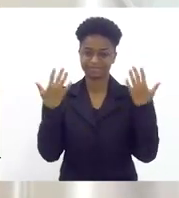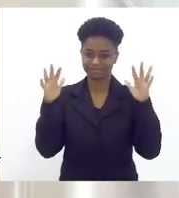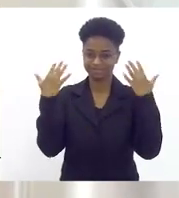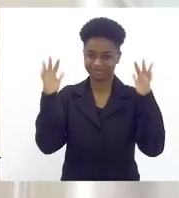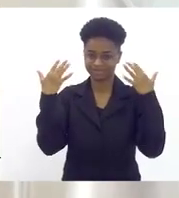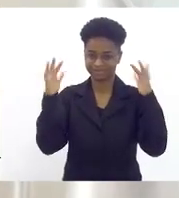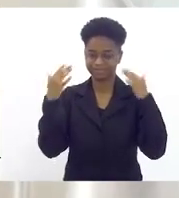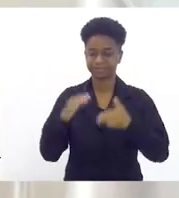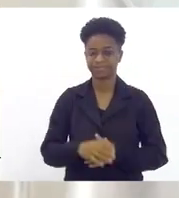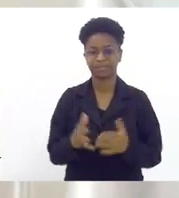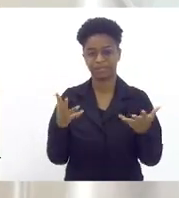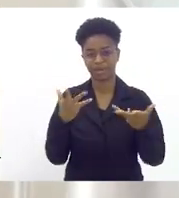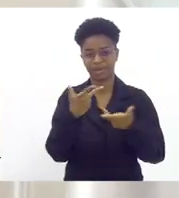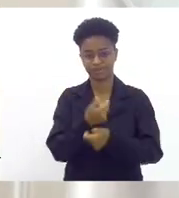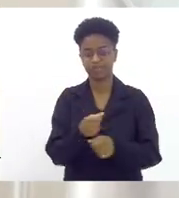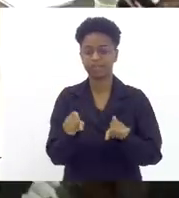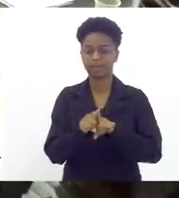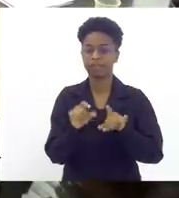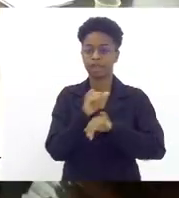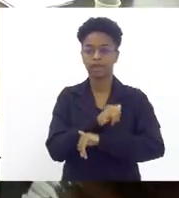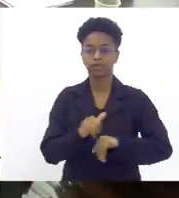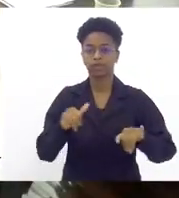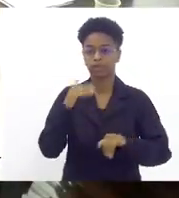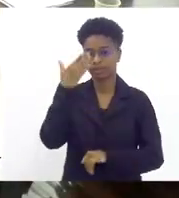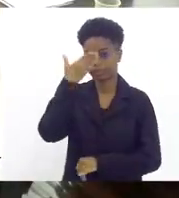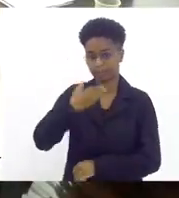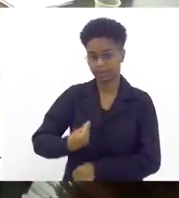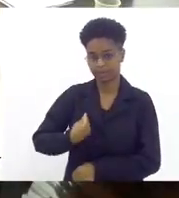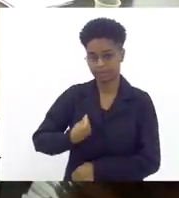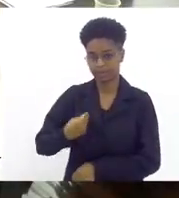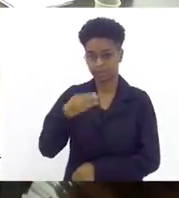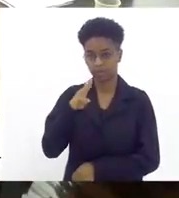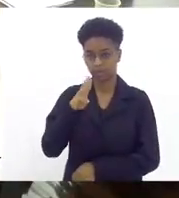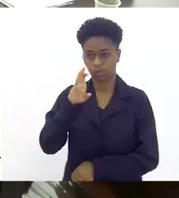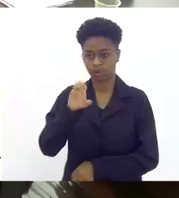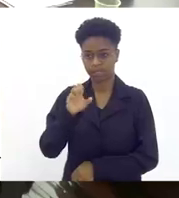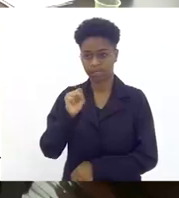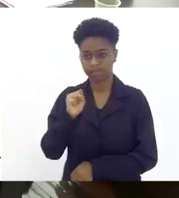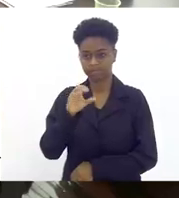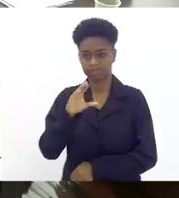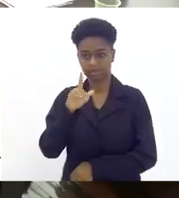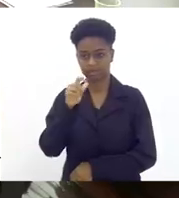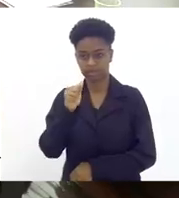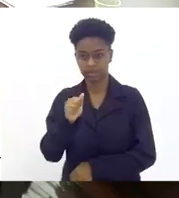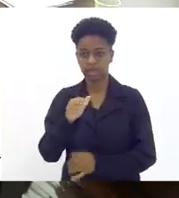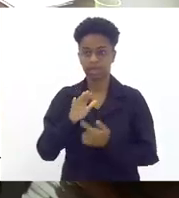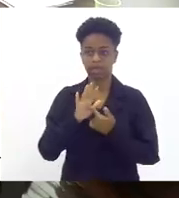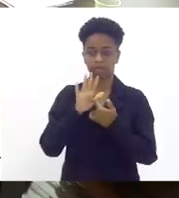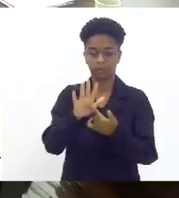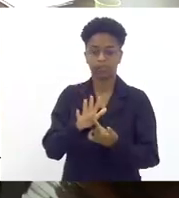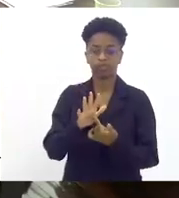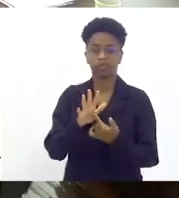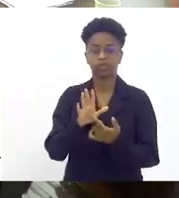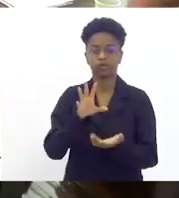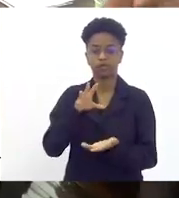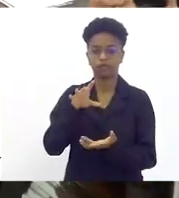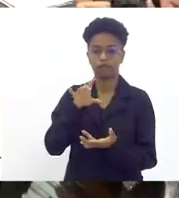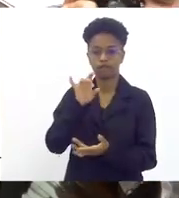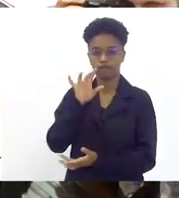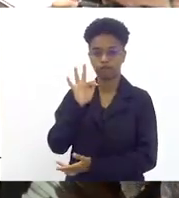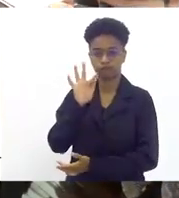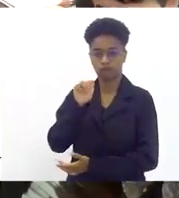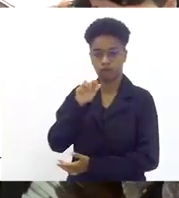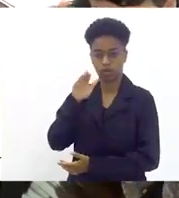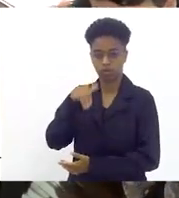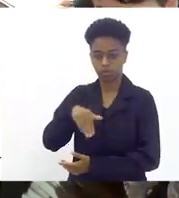Maravilhosa. Queria anunciar a presença da queridíssima Wescla, representando o Fórum de Pessoas Transsexuais e Travestis aqui do Estado do Rio